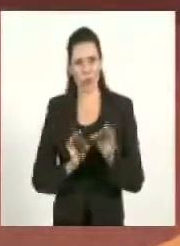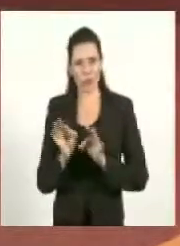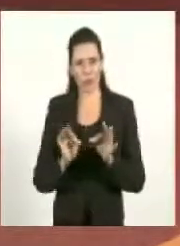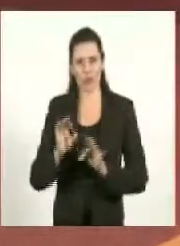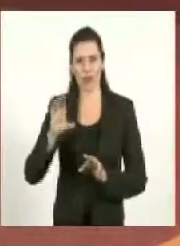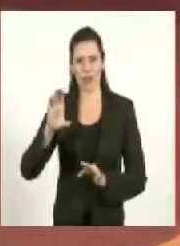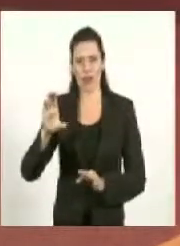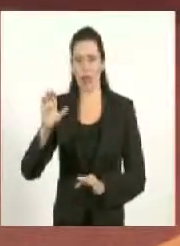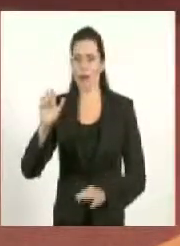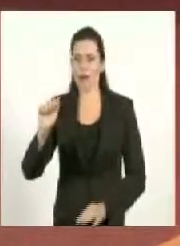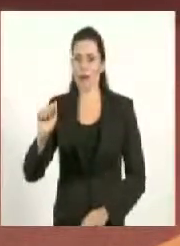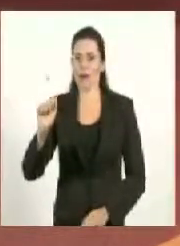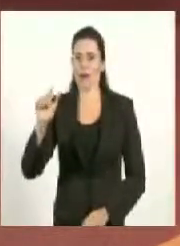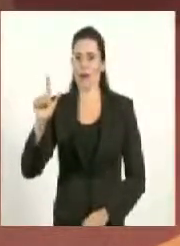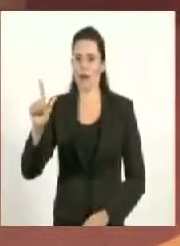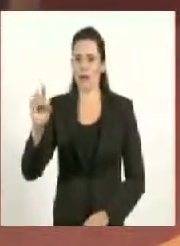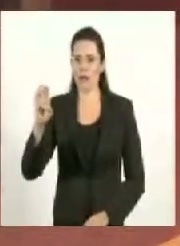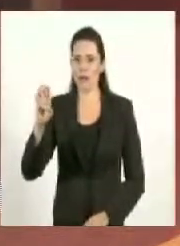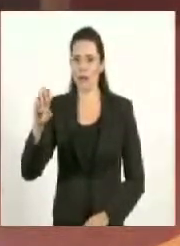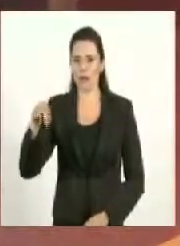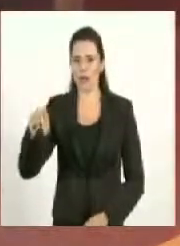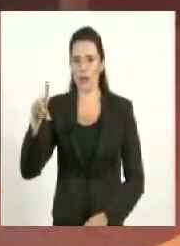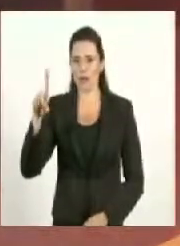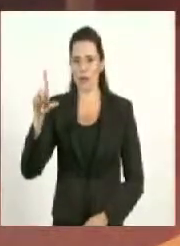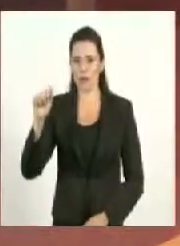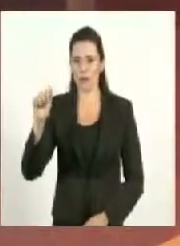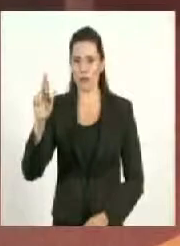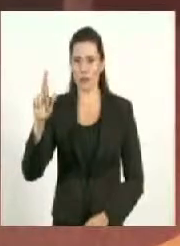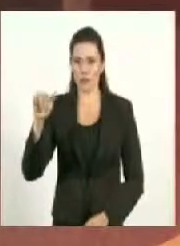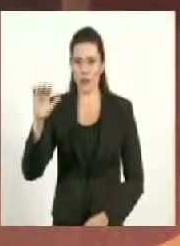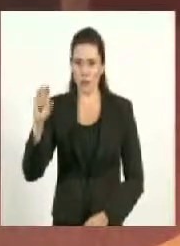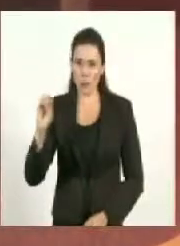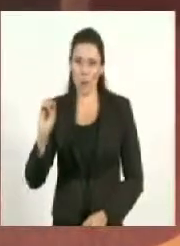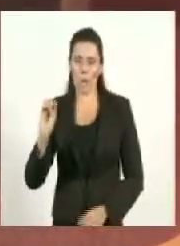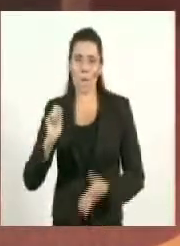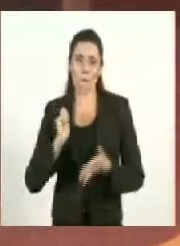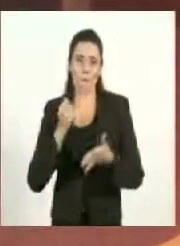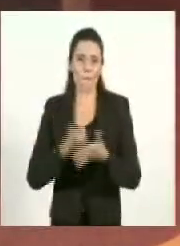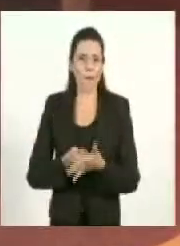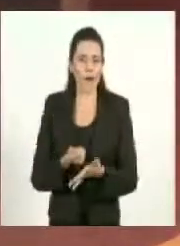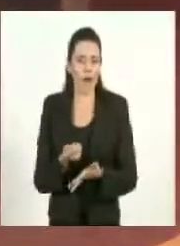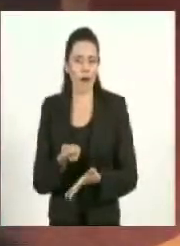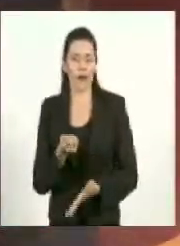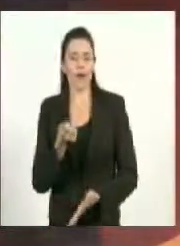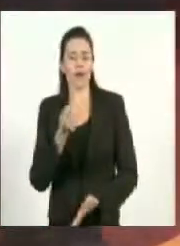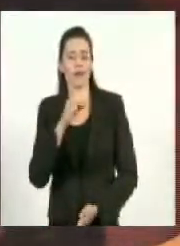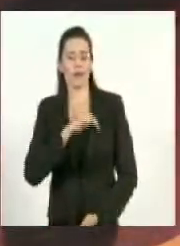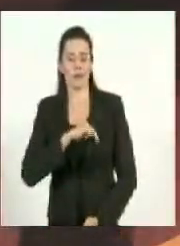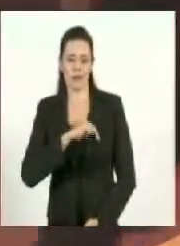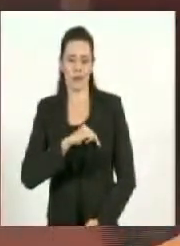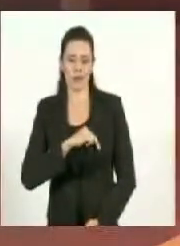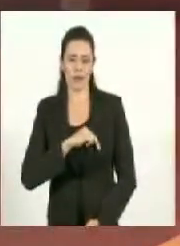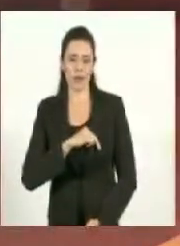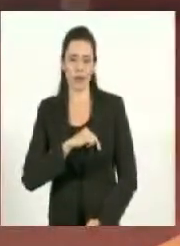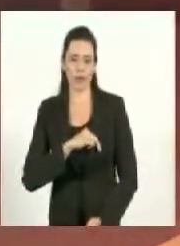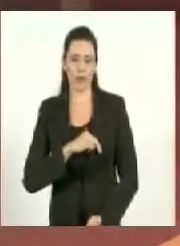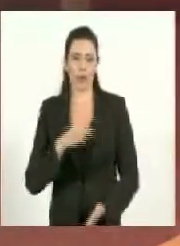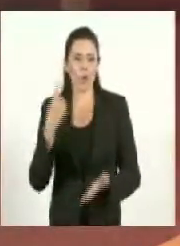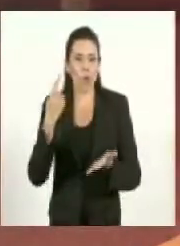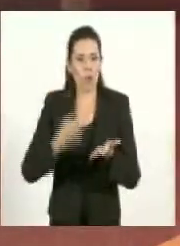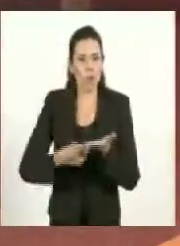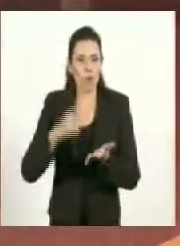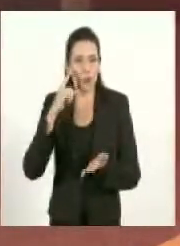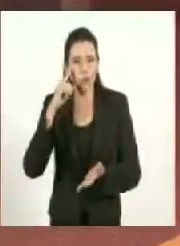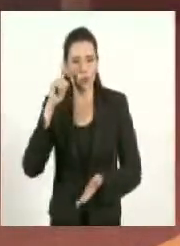rasgou e colocou no lixo e decidiu a data que ele acha que tem que ser paga, inclusive vai pagar o salário